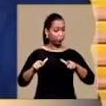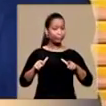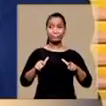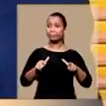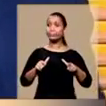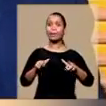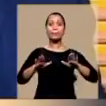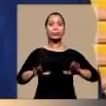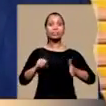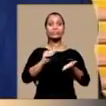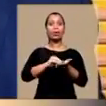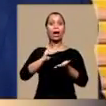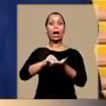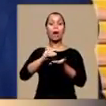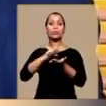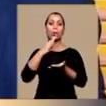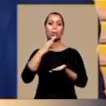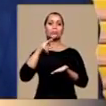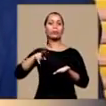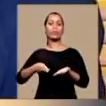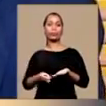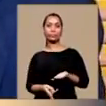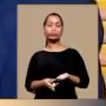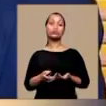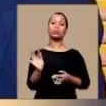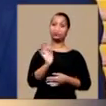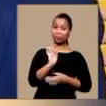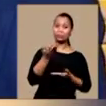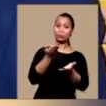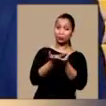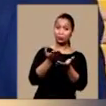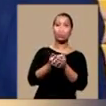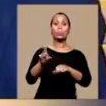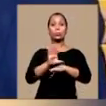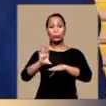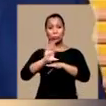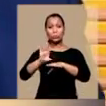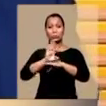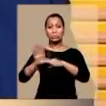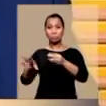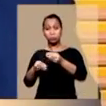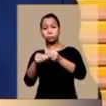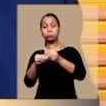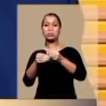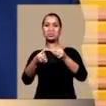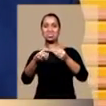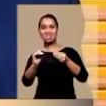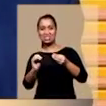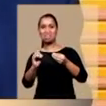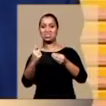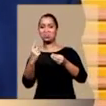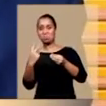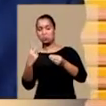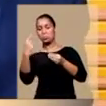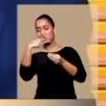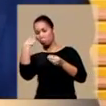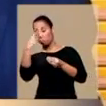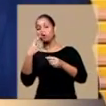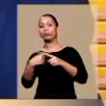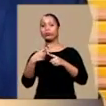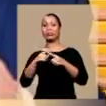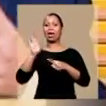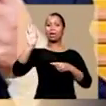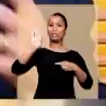mas você não sai preparado para resolver problemas. Então, fazer a faculdade, fazer um cursinho complementar de 60 horas, de 12 horas, para ter